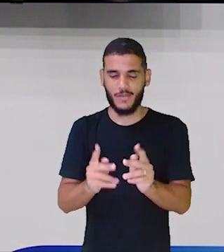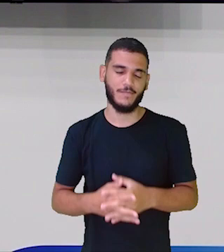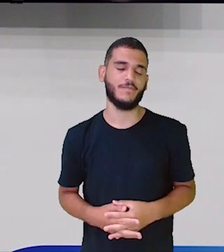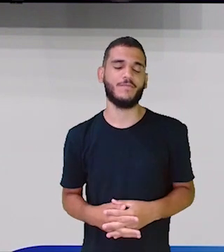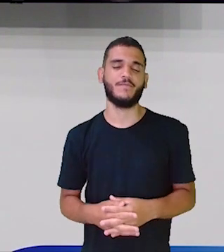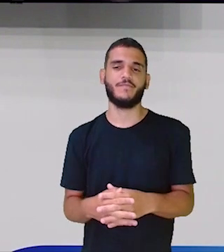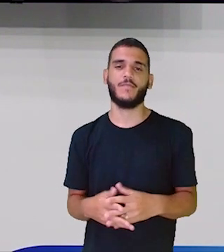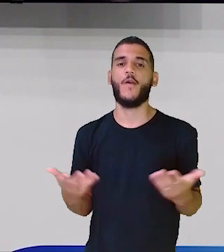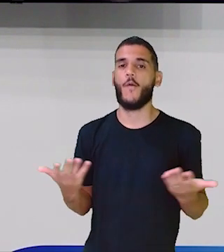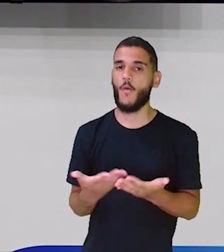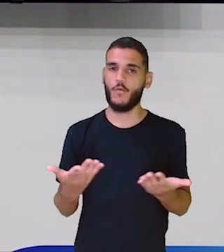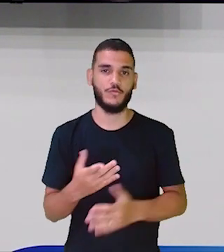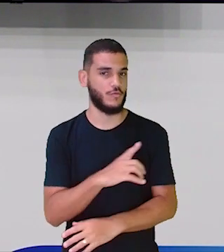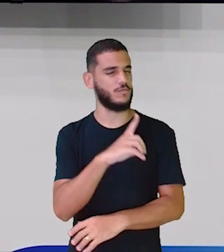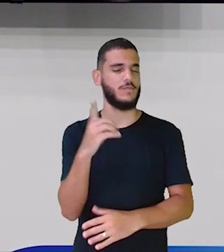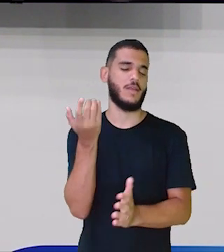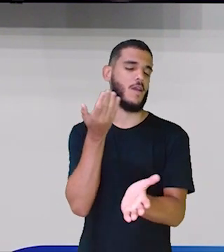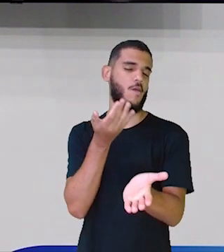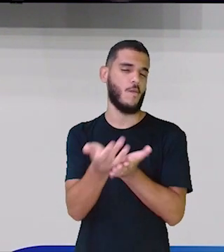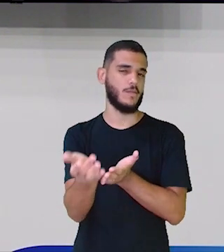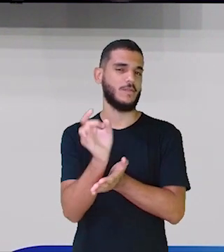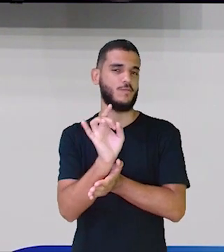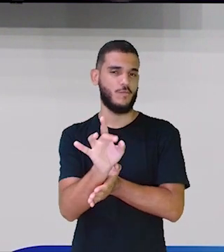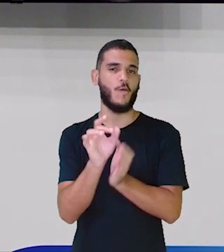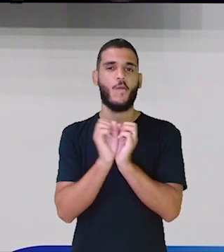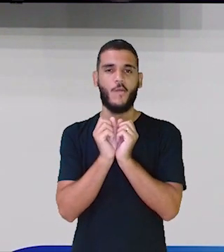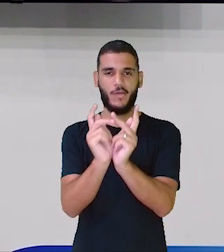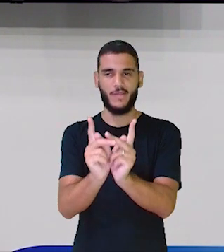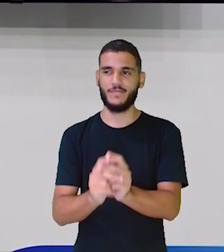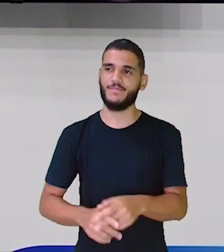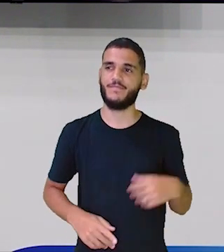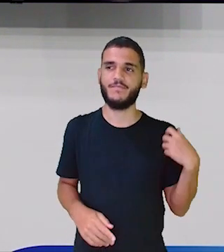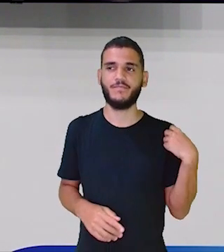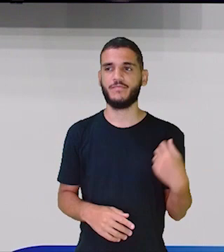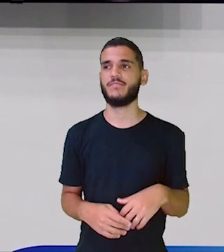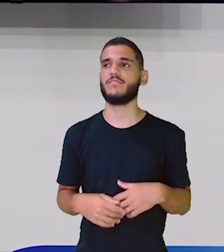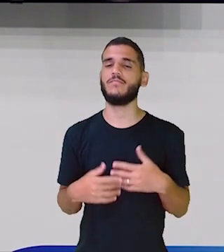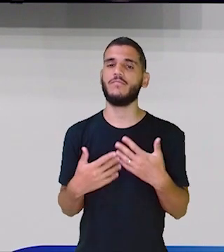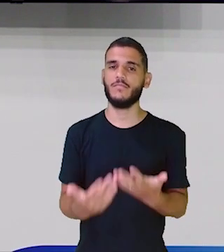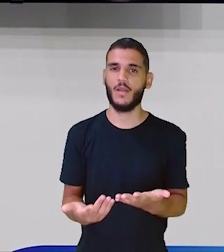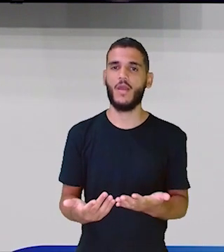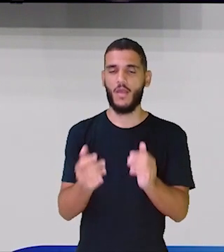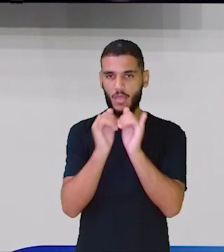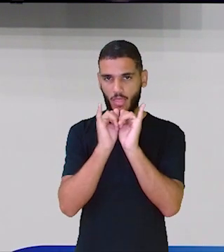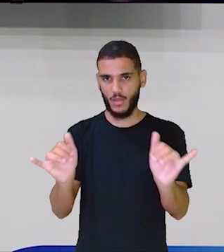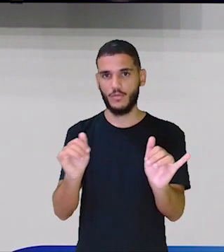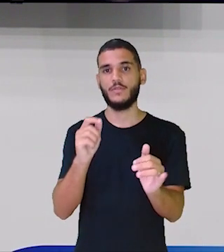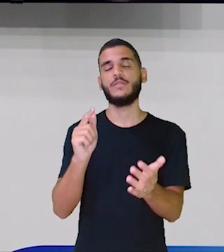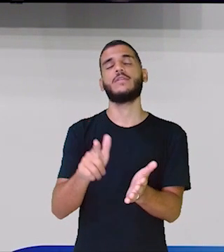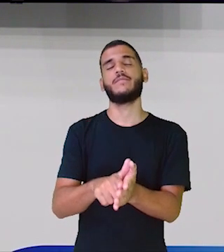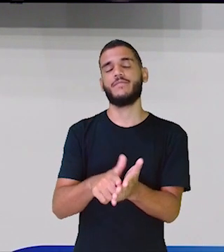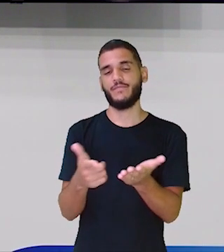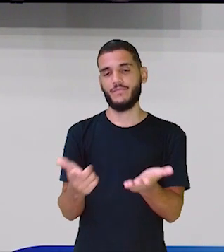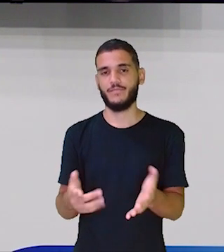que nosso dia letivo está apenas começando. Notícias de jornal: combate à dengue,